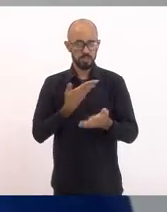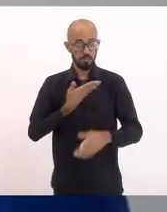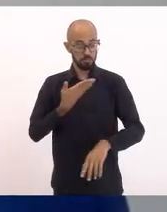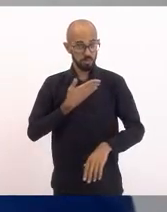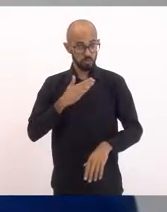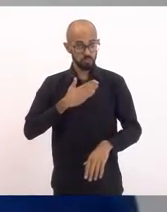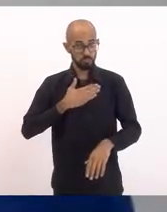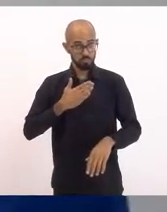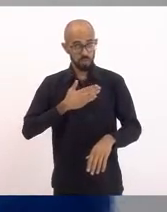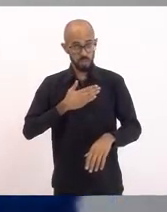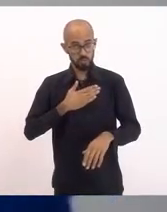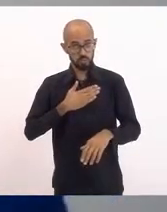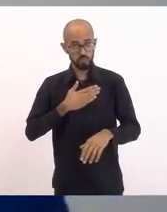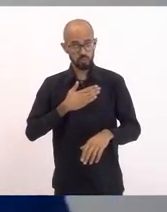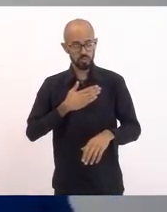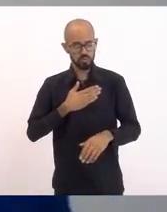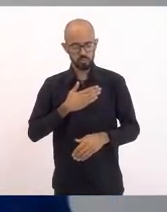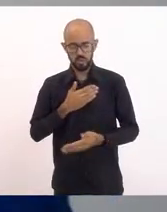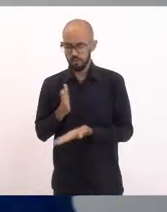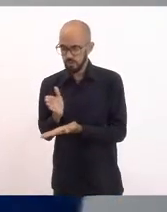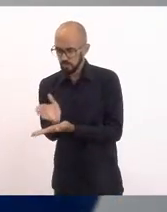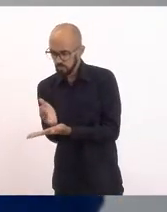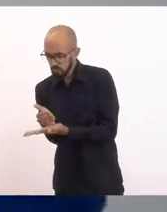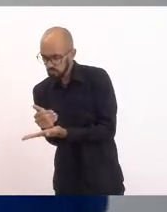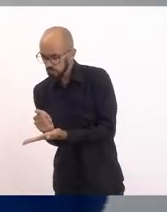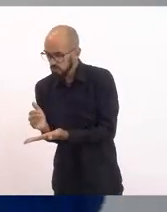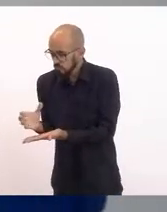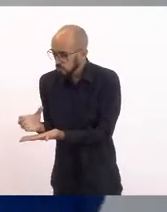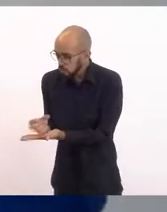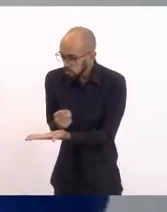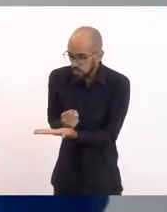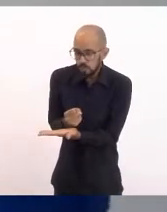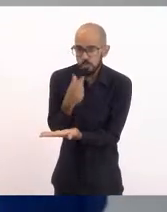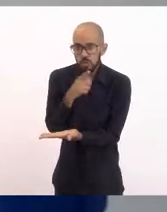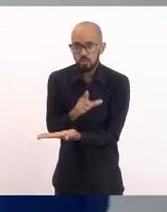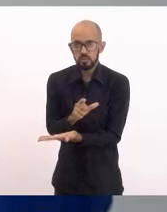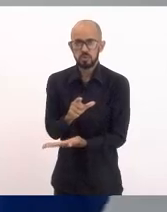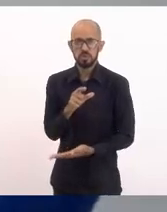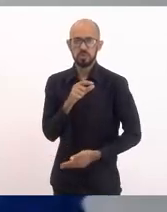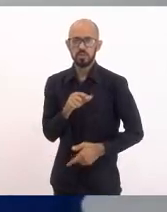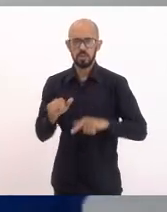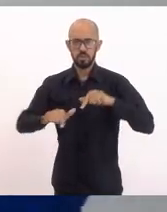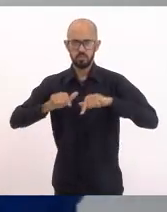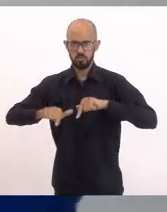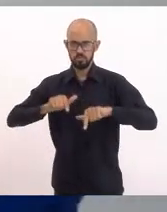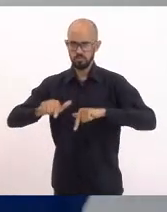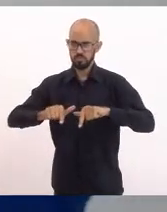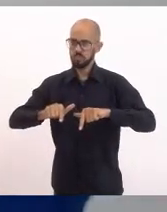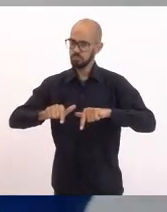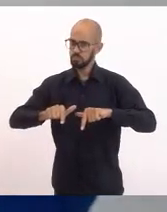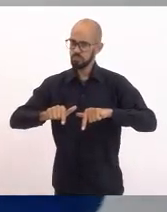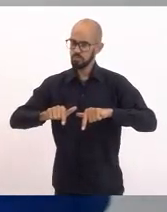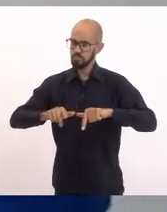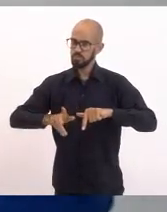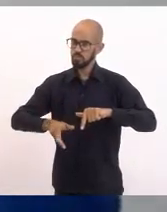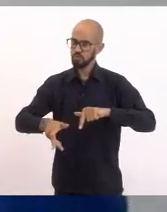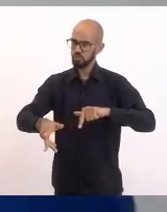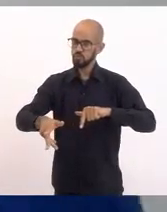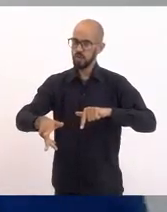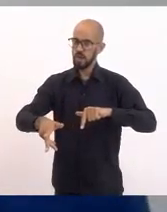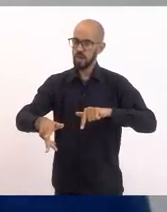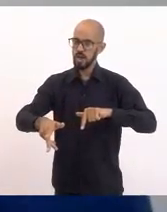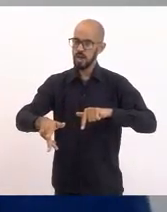muitos amigos meus, fazendo vaquinha para sobreviver. 4, 5 meses sem salário, sem saber o dia que receberia, por conta